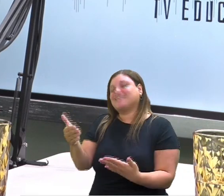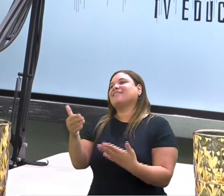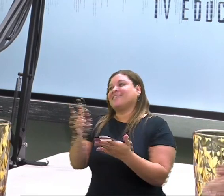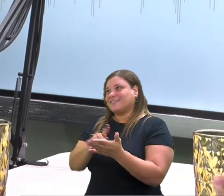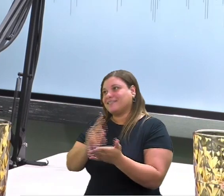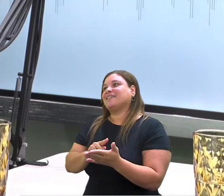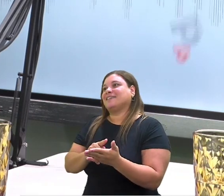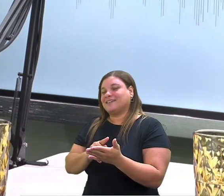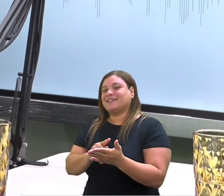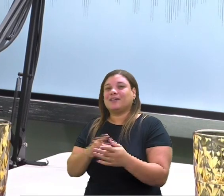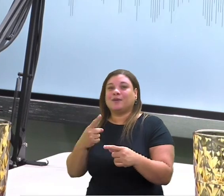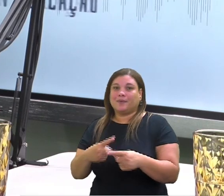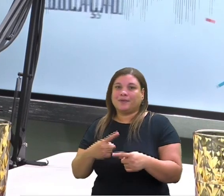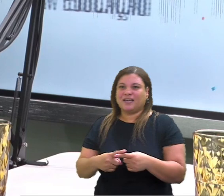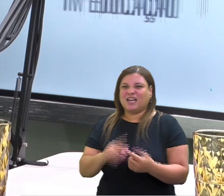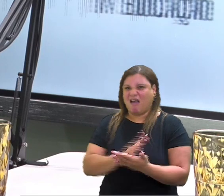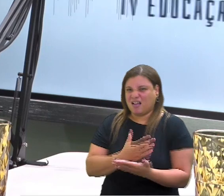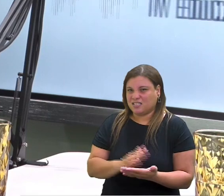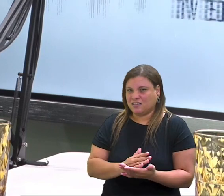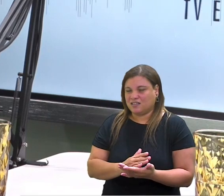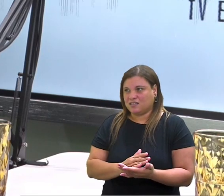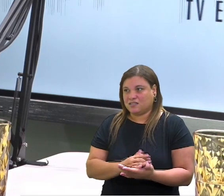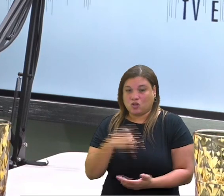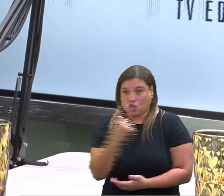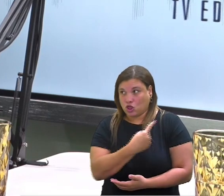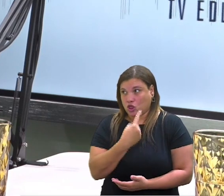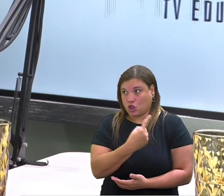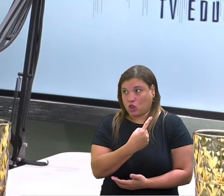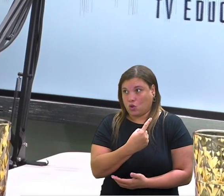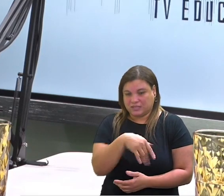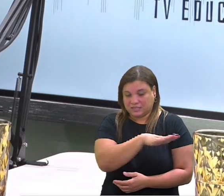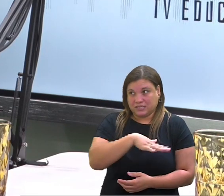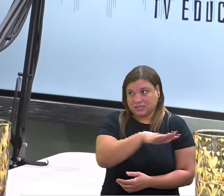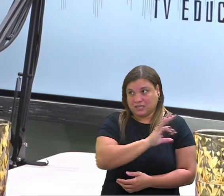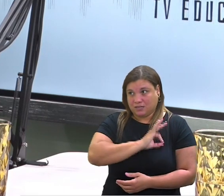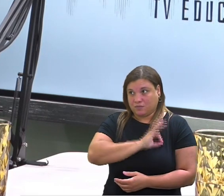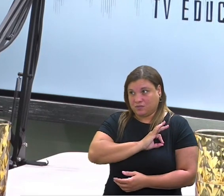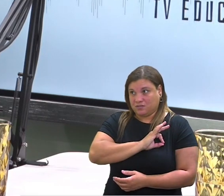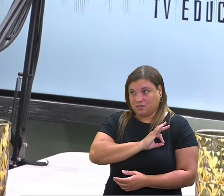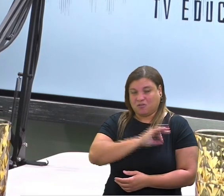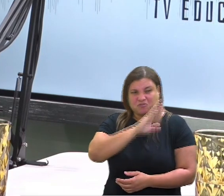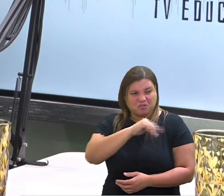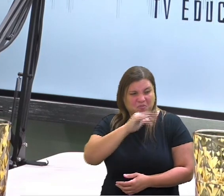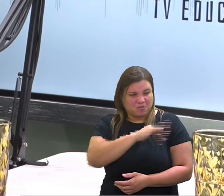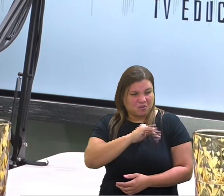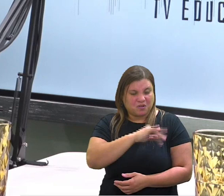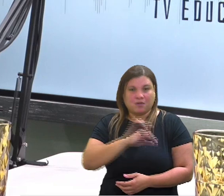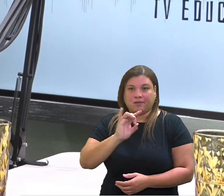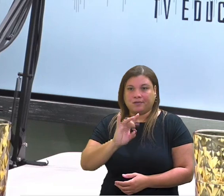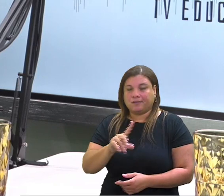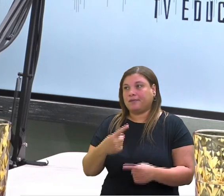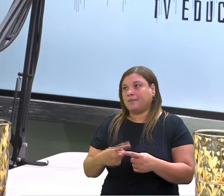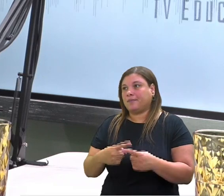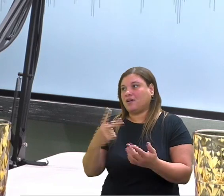Muitas vezes nós somos chamados só para situações horríveis, né? Já aconteceu, chama a polícia. Então é interessante chamar a